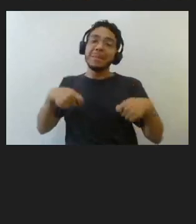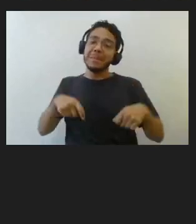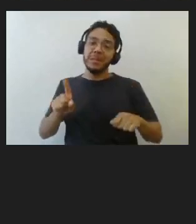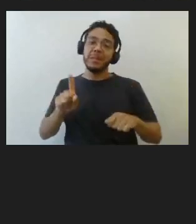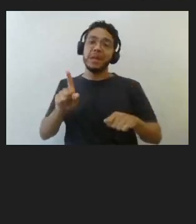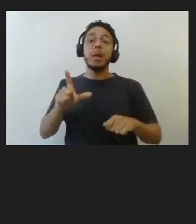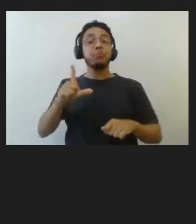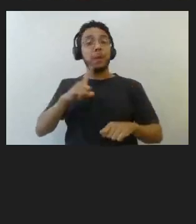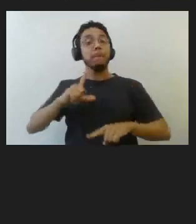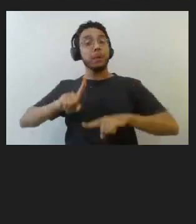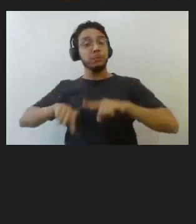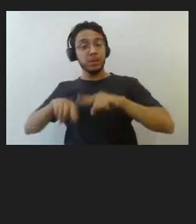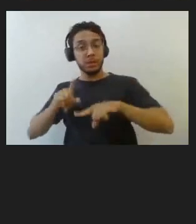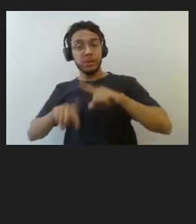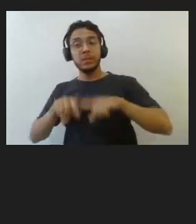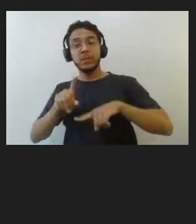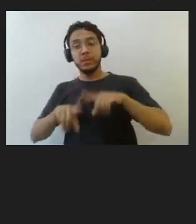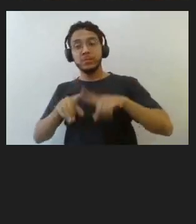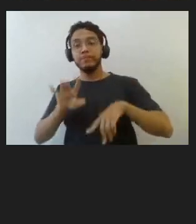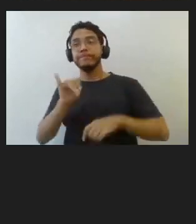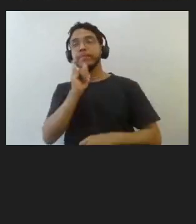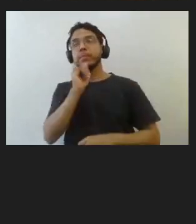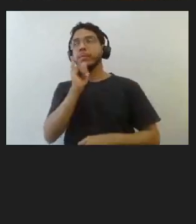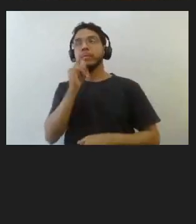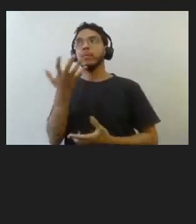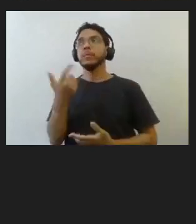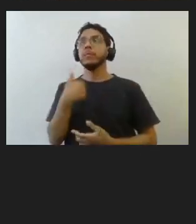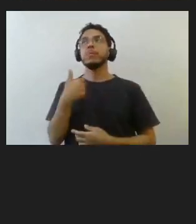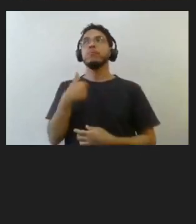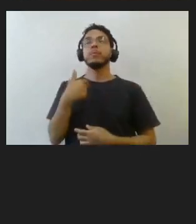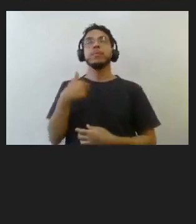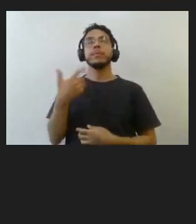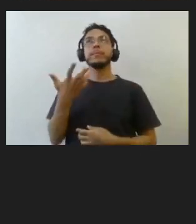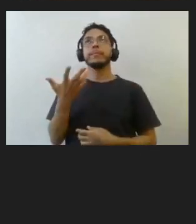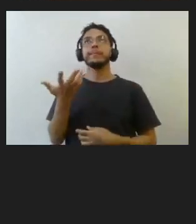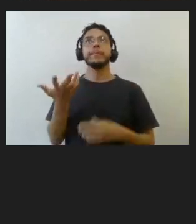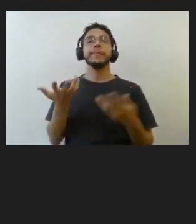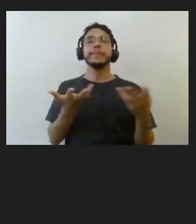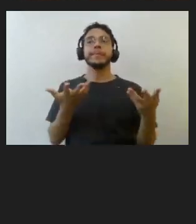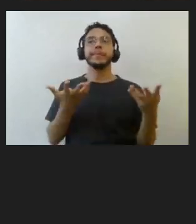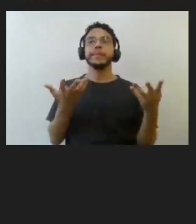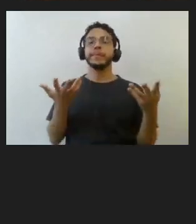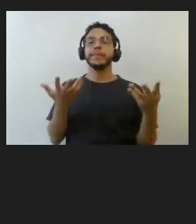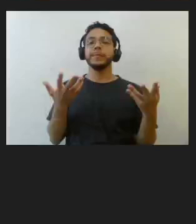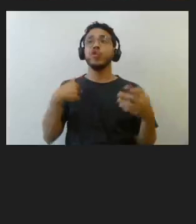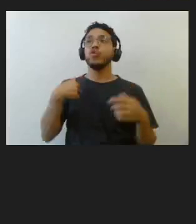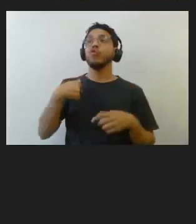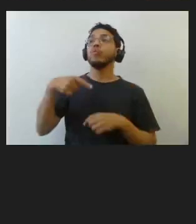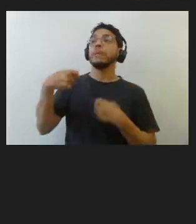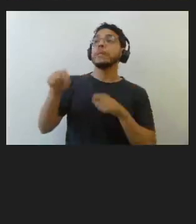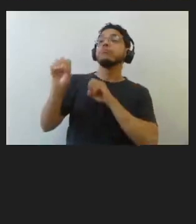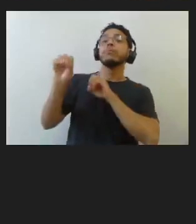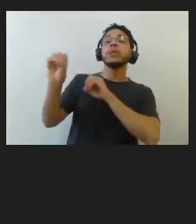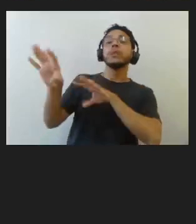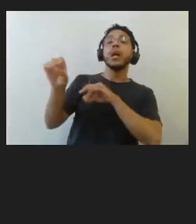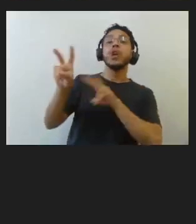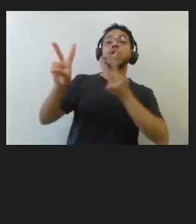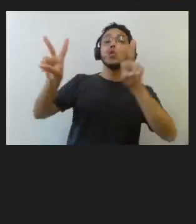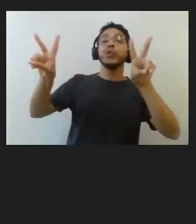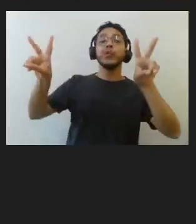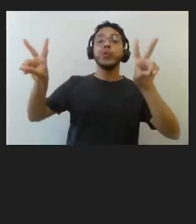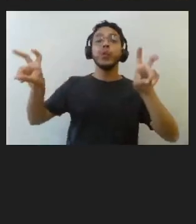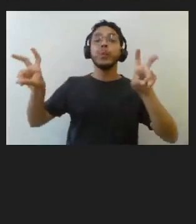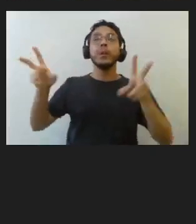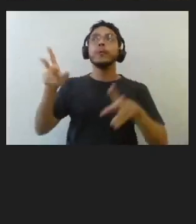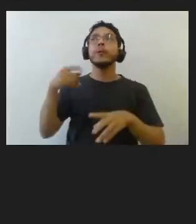um material, por exemplo, eu vou dar uma aula vou tirar